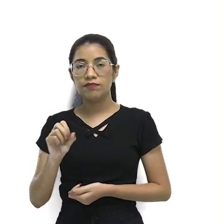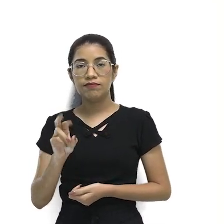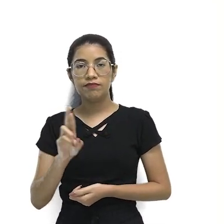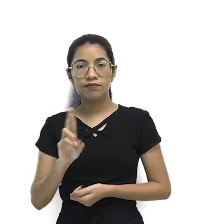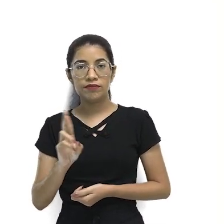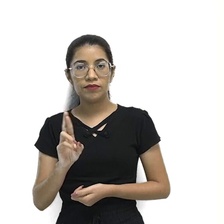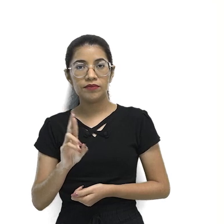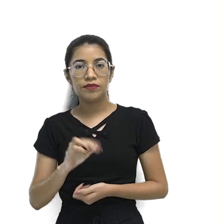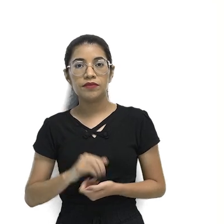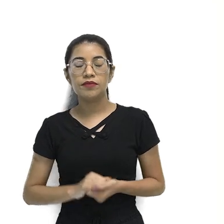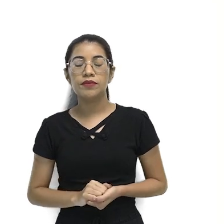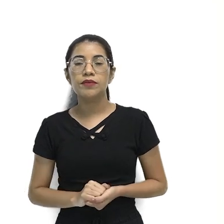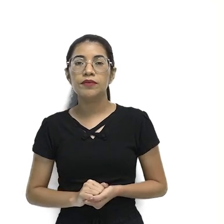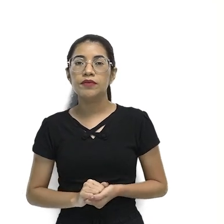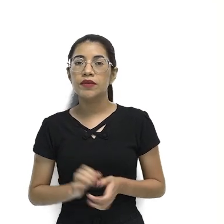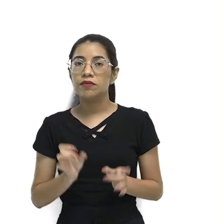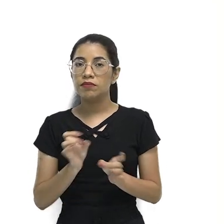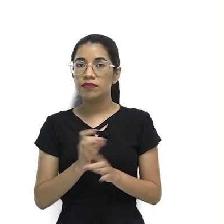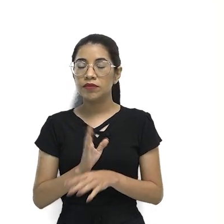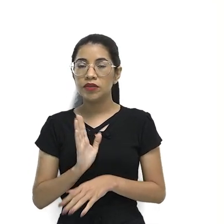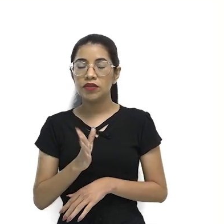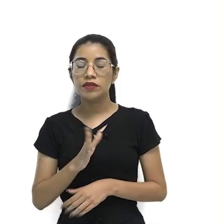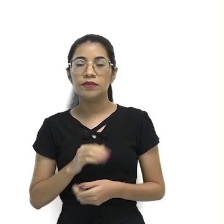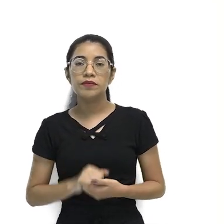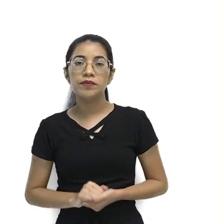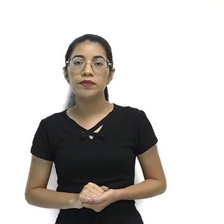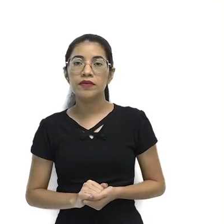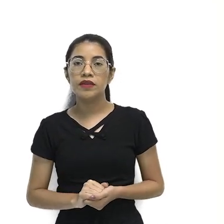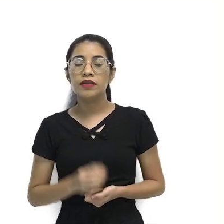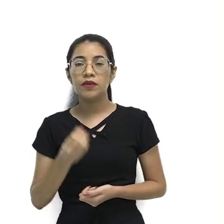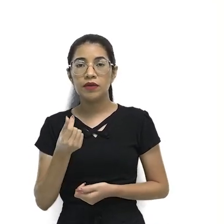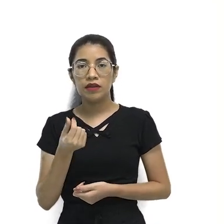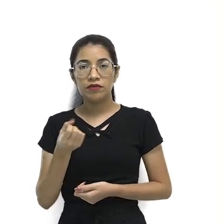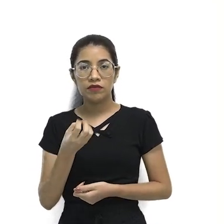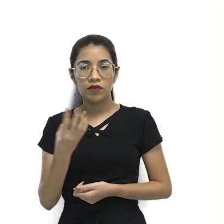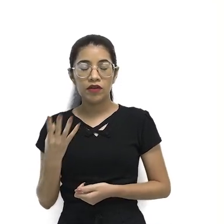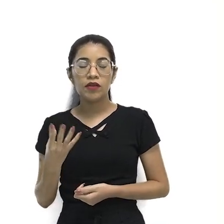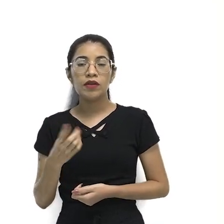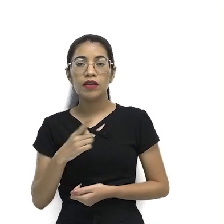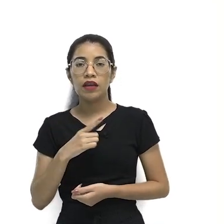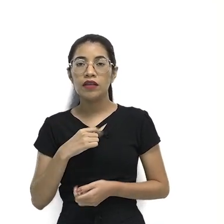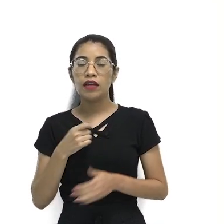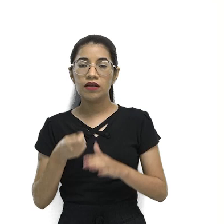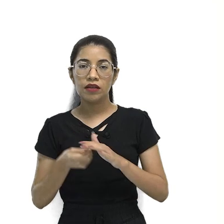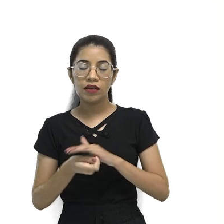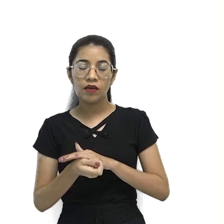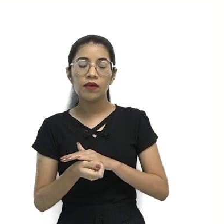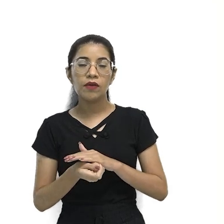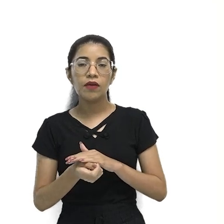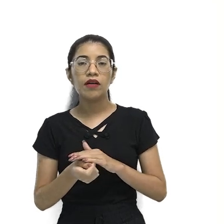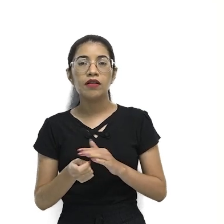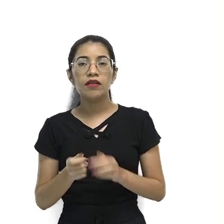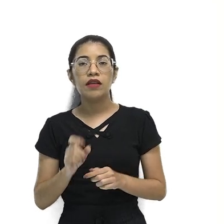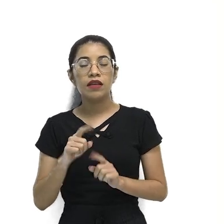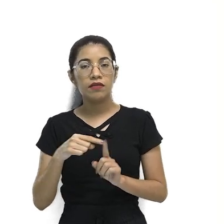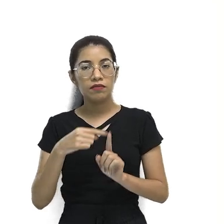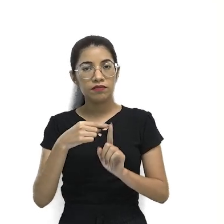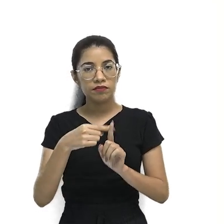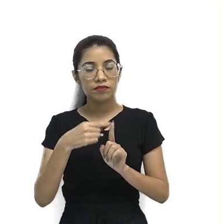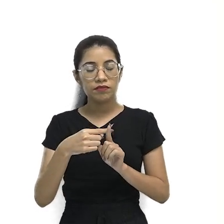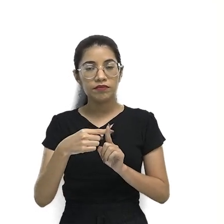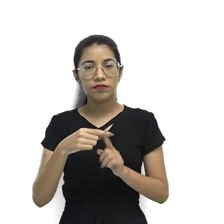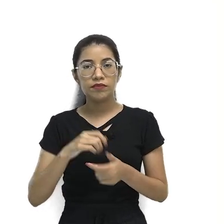R$388. Pronto, aí está. Então, esse é o saldo que o João tem na conta, um saldo